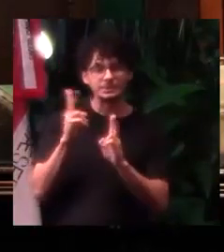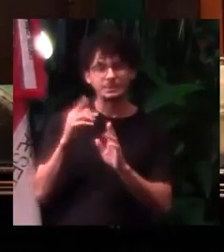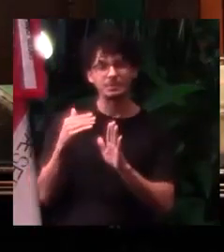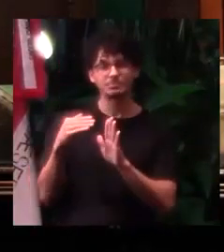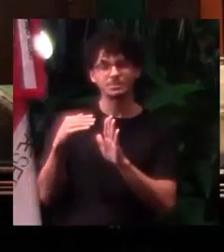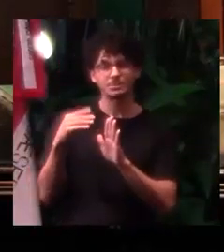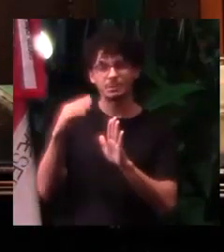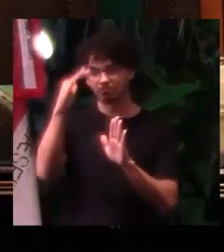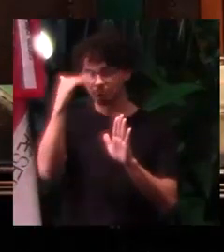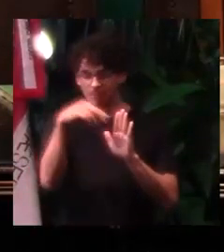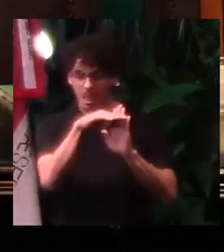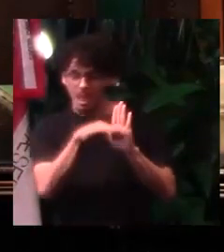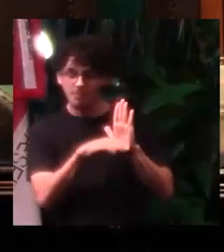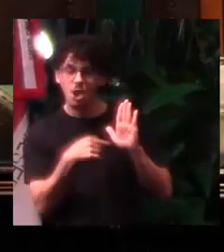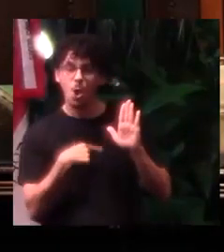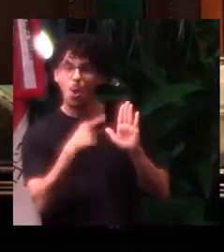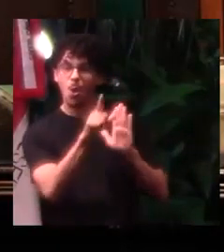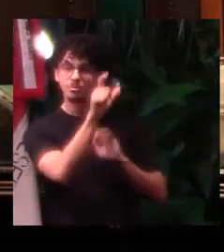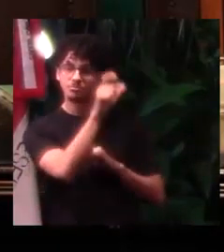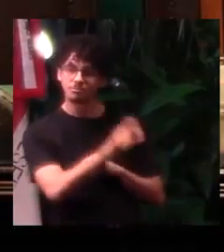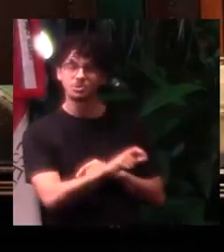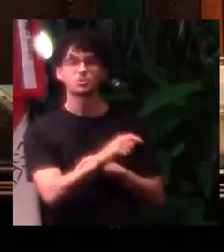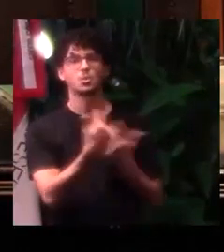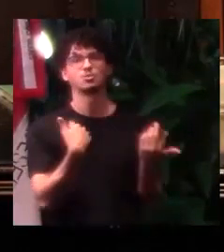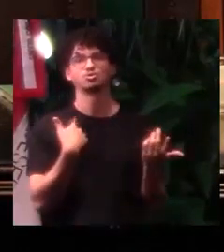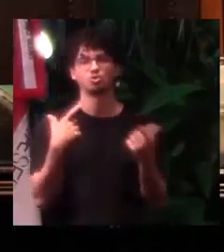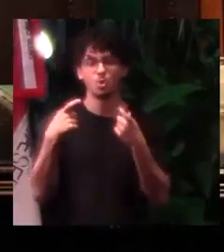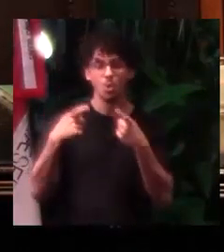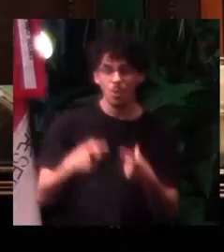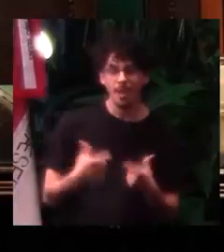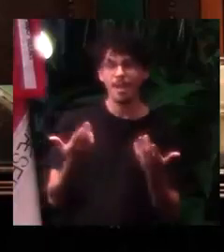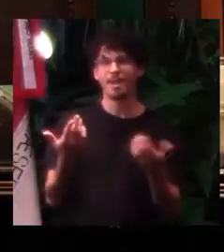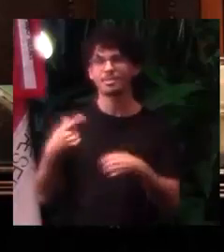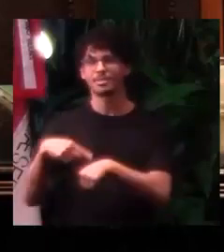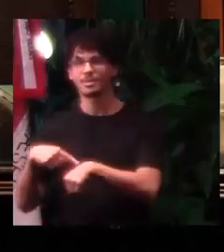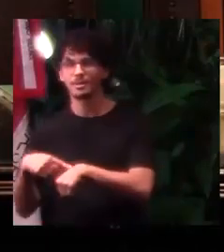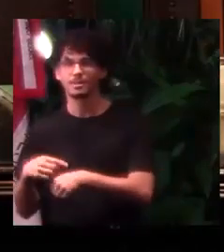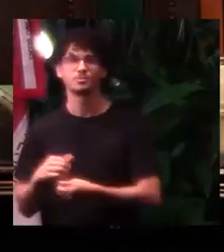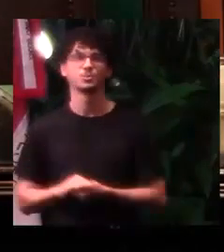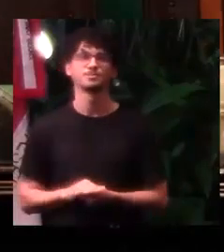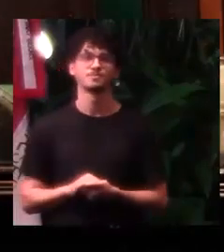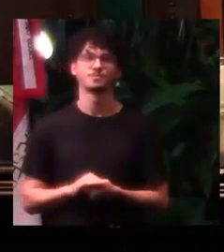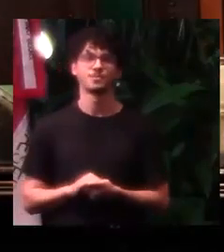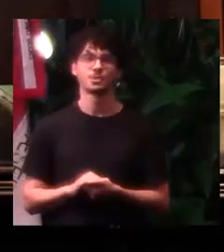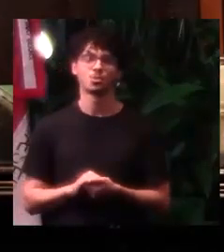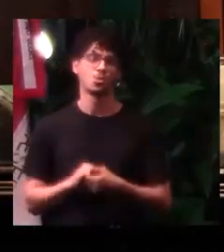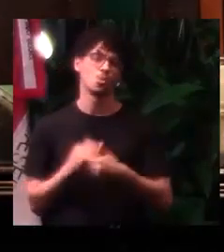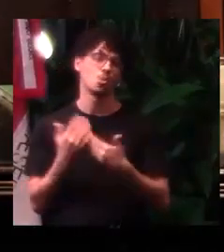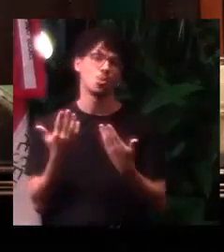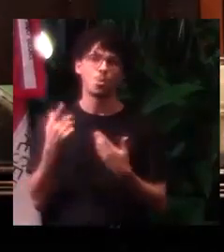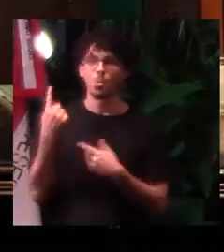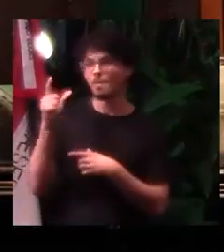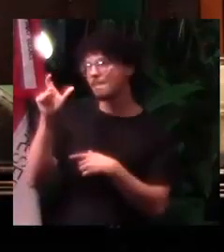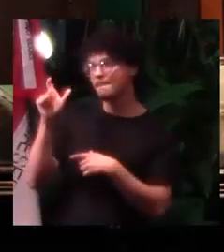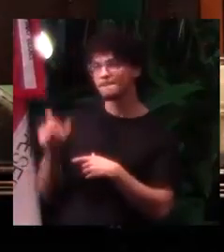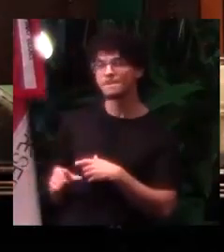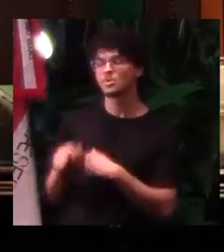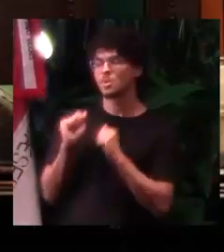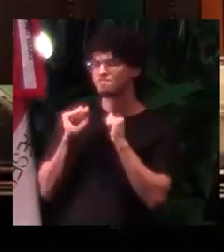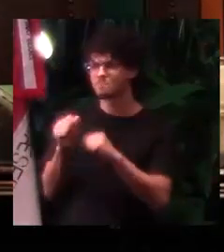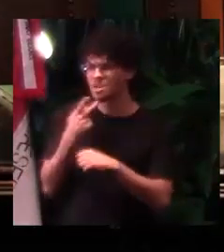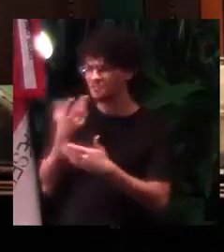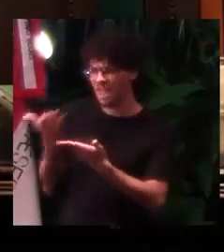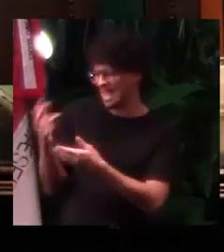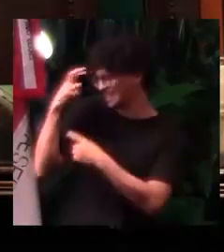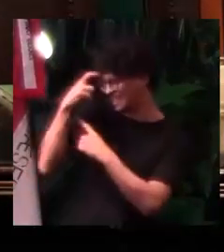grupos, de lugar, de tempo, né? Você vai ver que uma pessoa que pode ser tida como